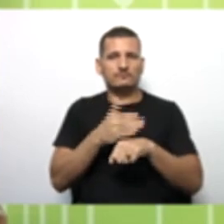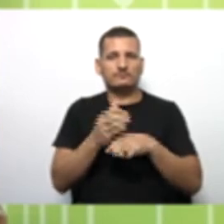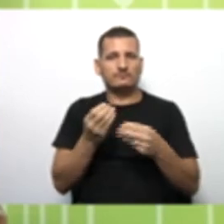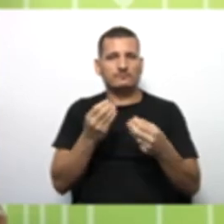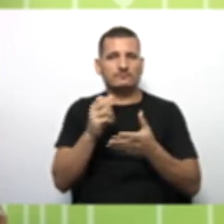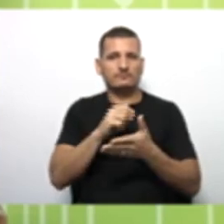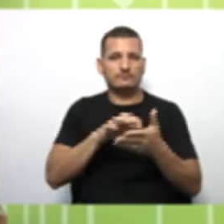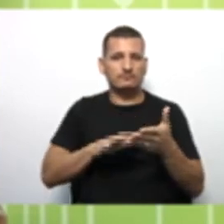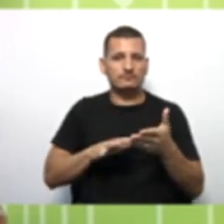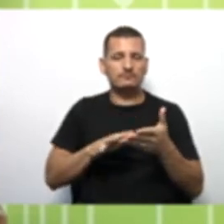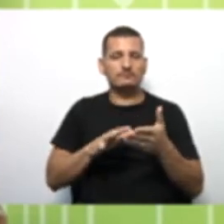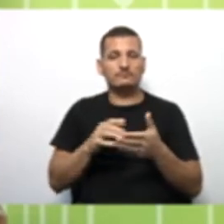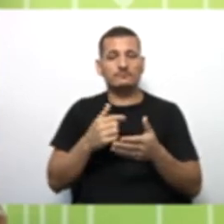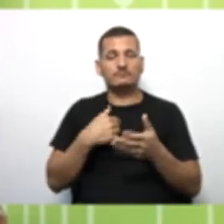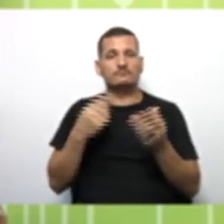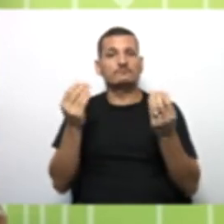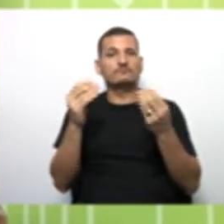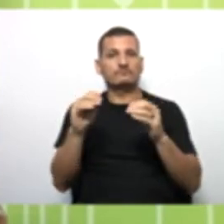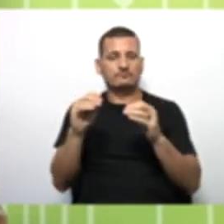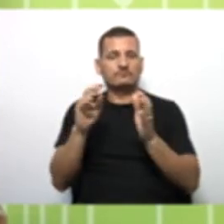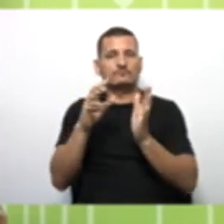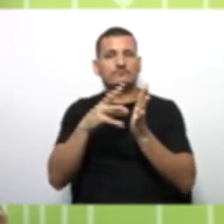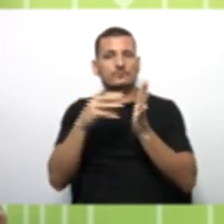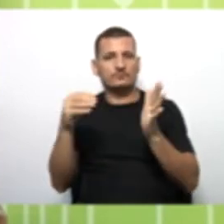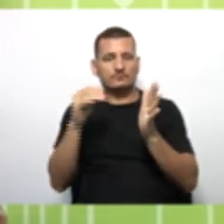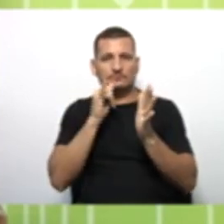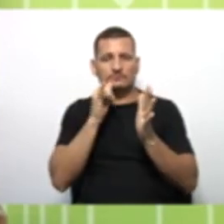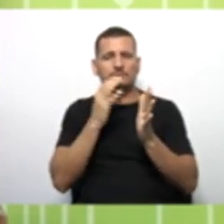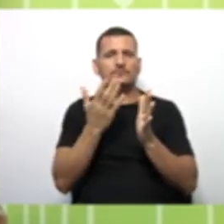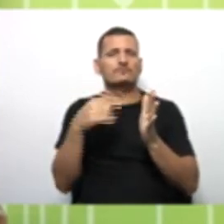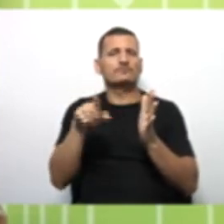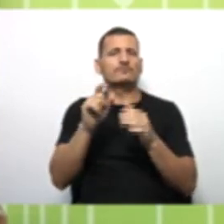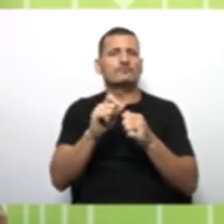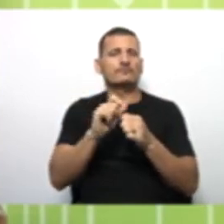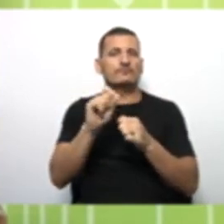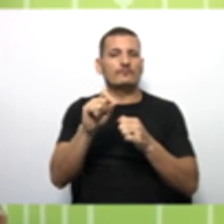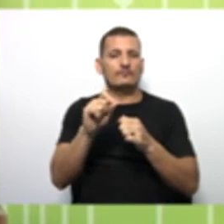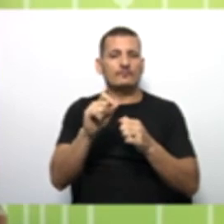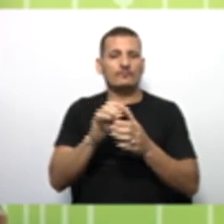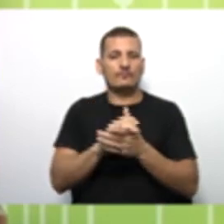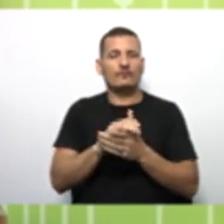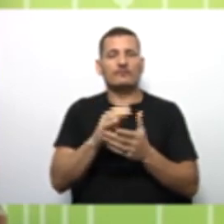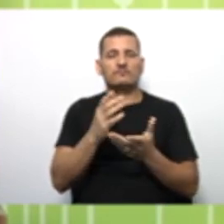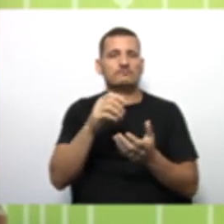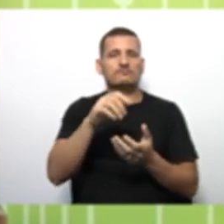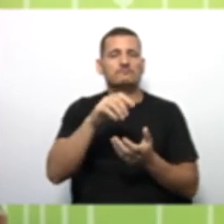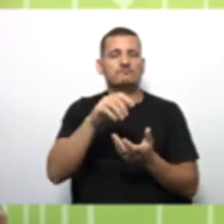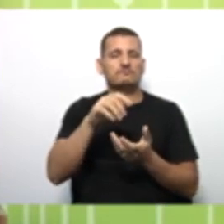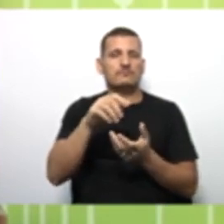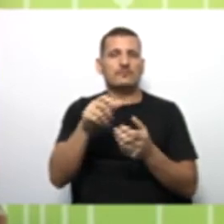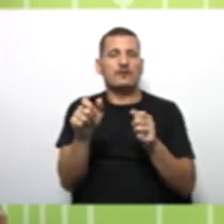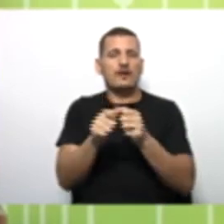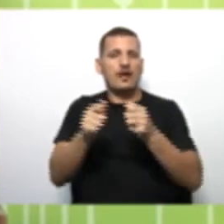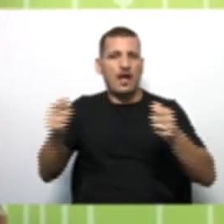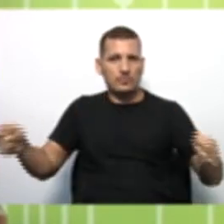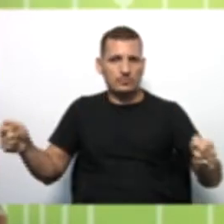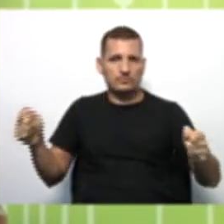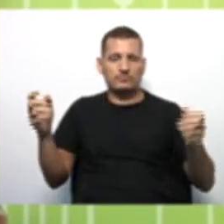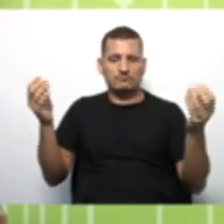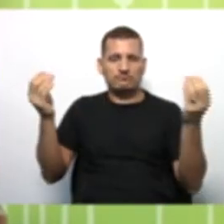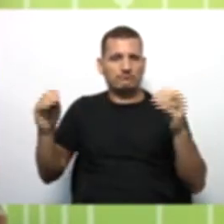vocês estão finalizando o curso. Por que não a gente não faz então o projeto da nossa festa de formatura? Não é